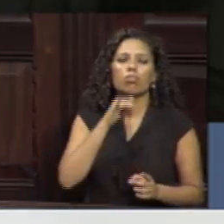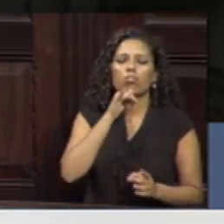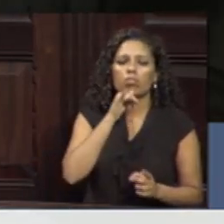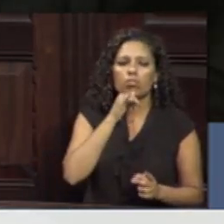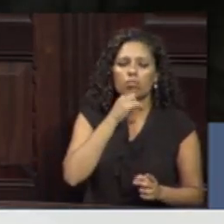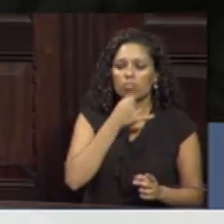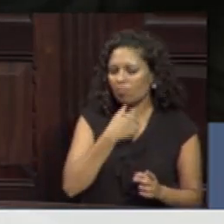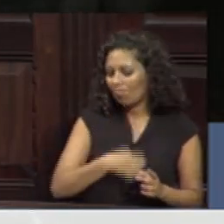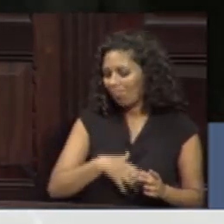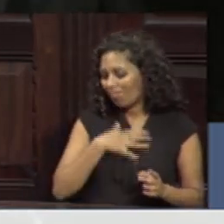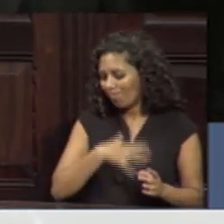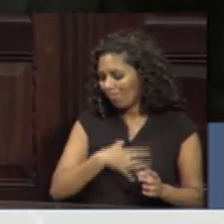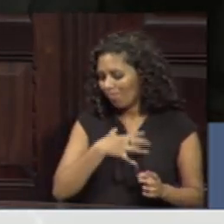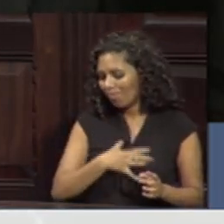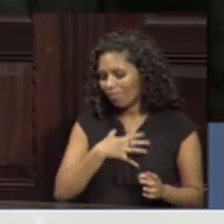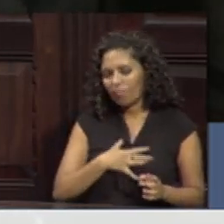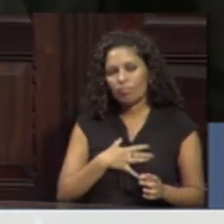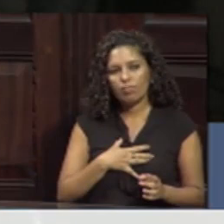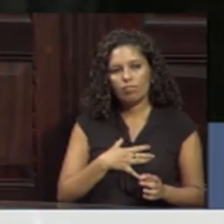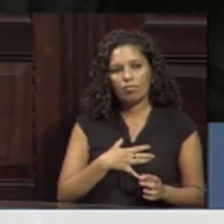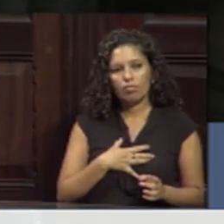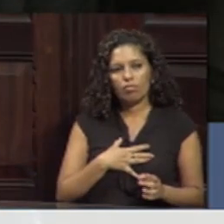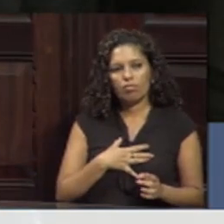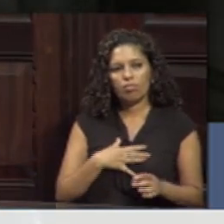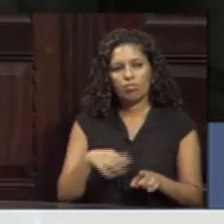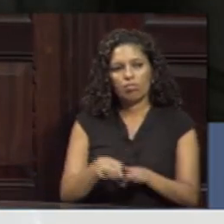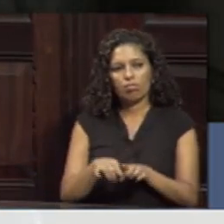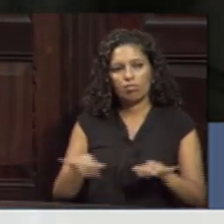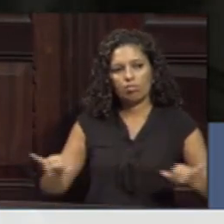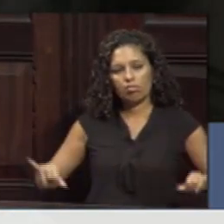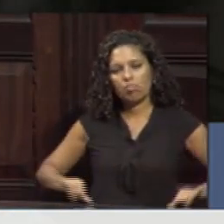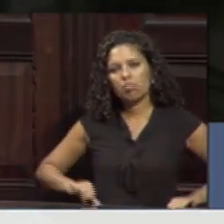indignados, mas sofredores.